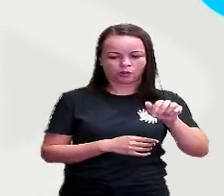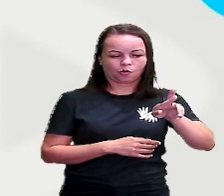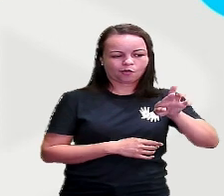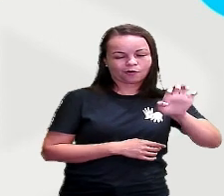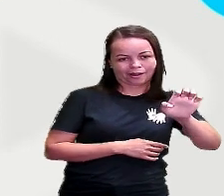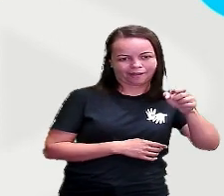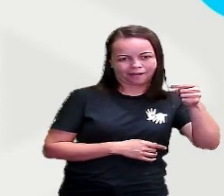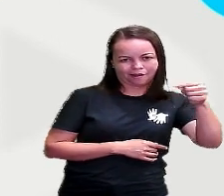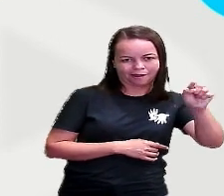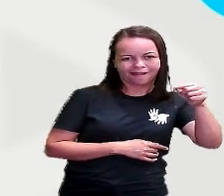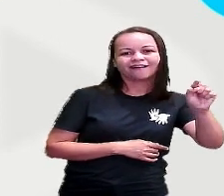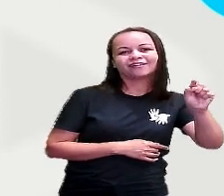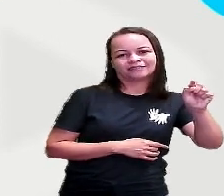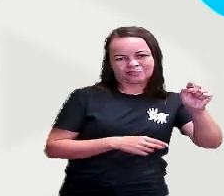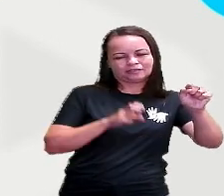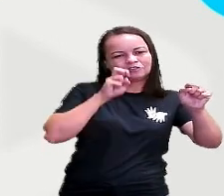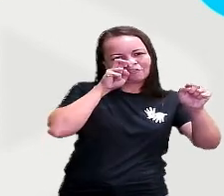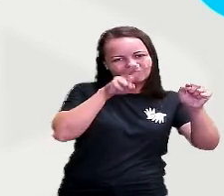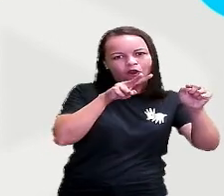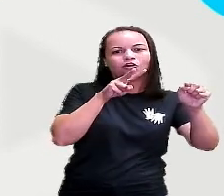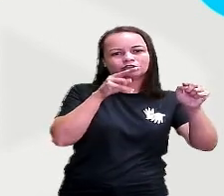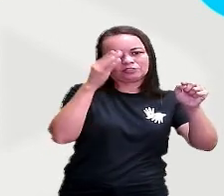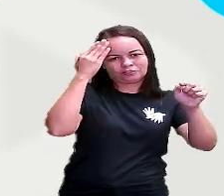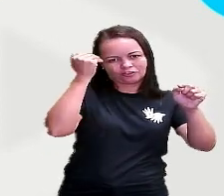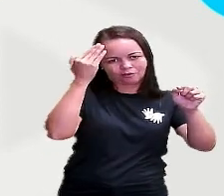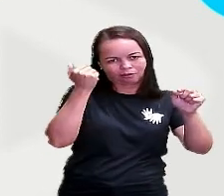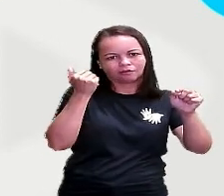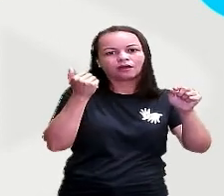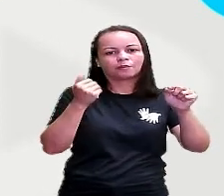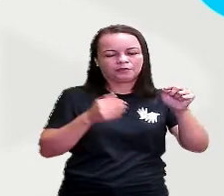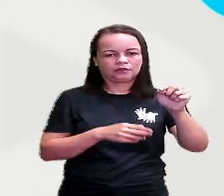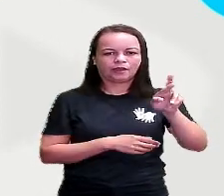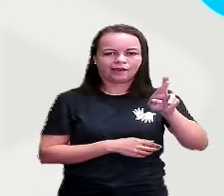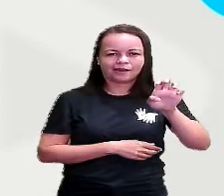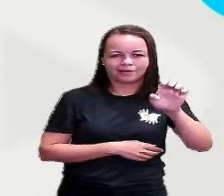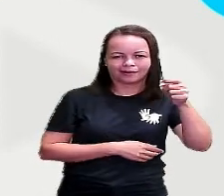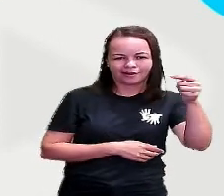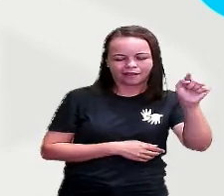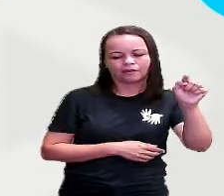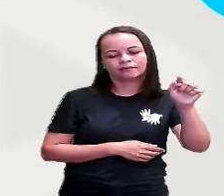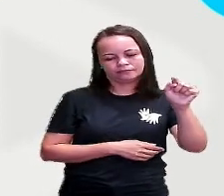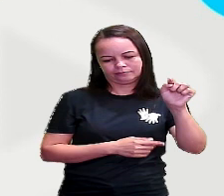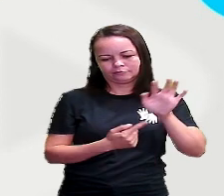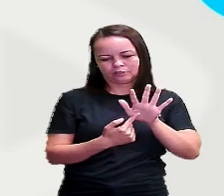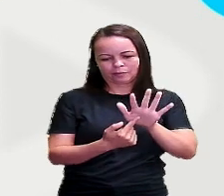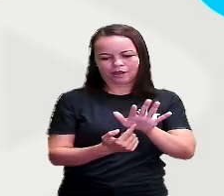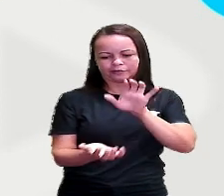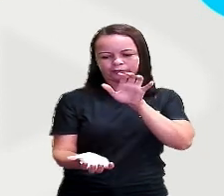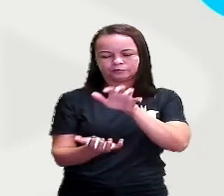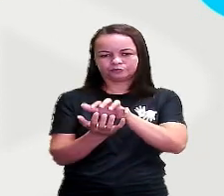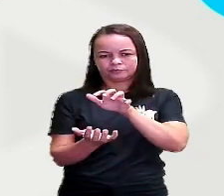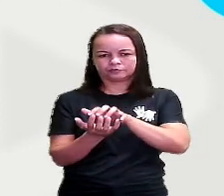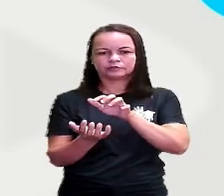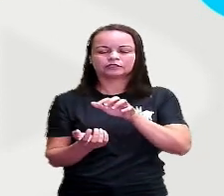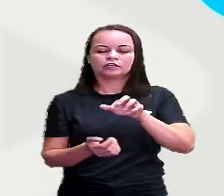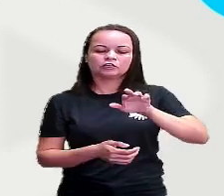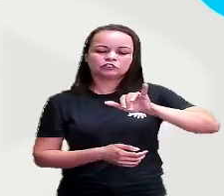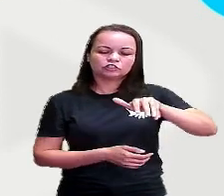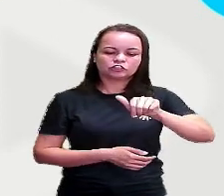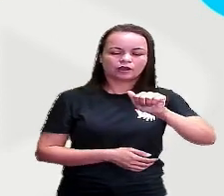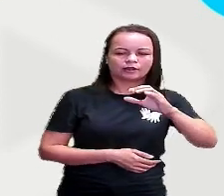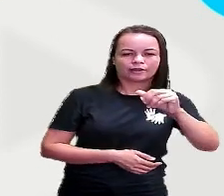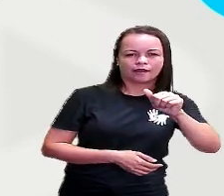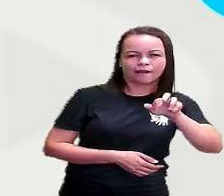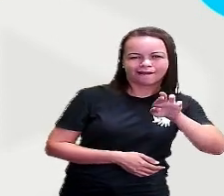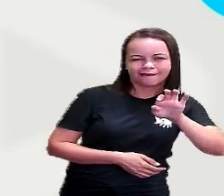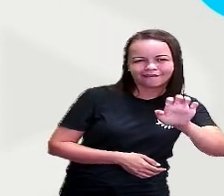além disso, ele está já identificado ali marcadinho com acento agudo, né? Jacaré. Tá vendo que a gente